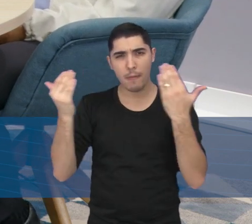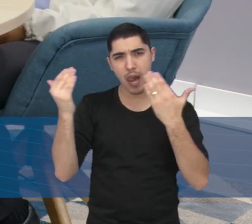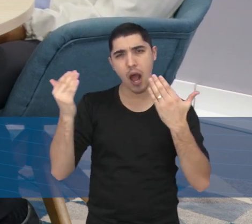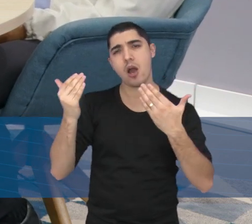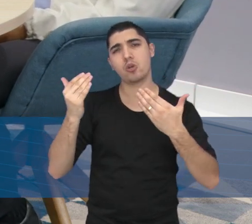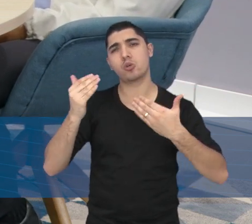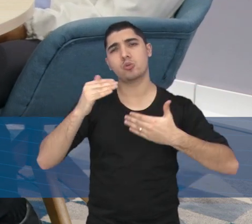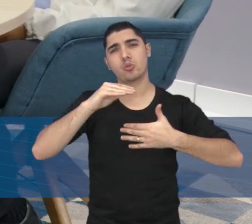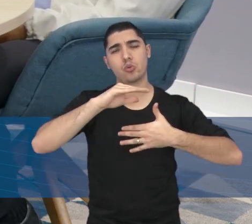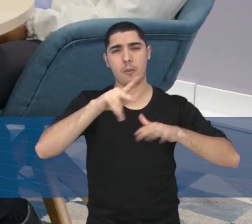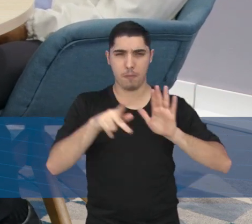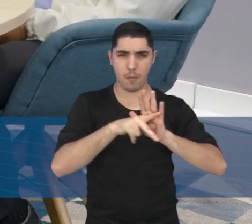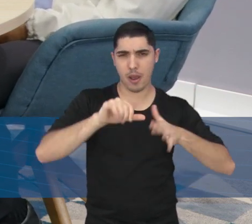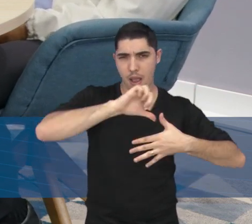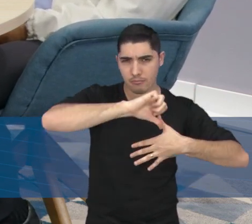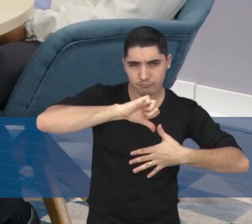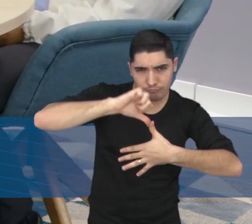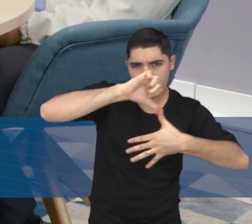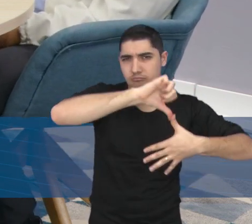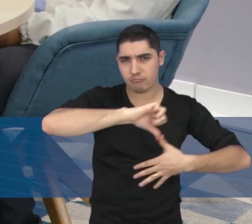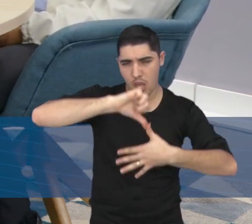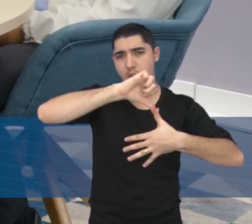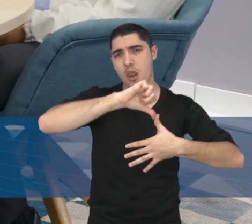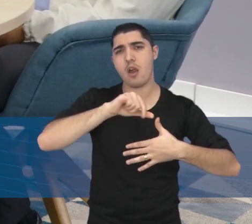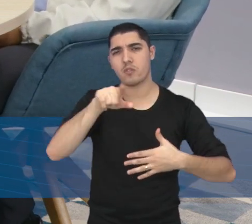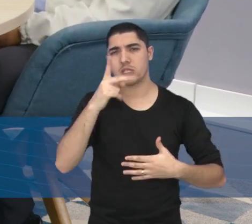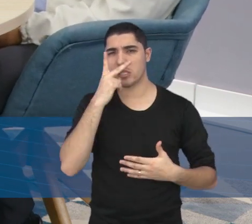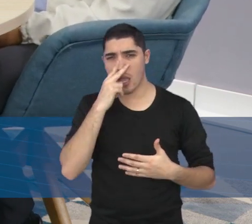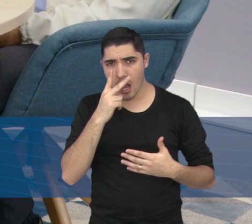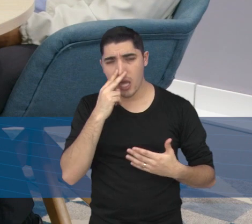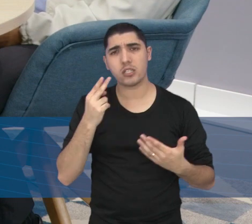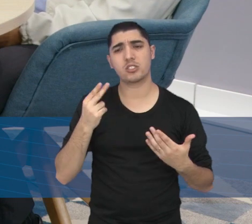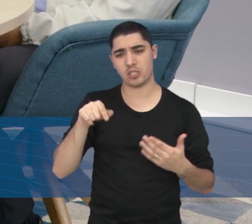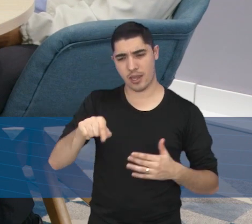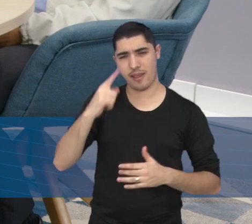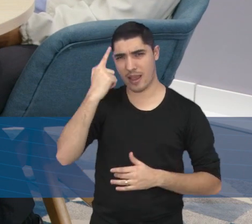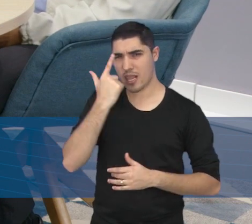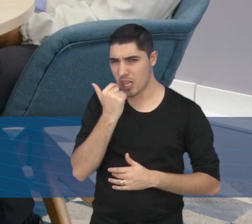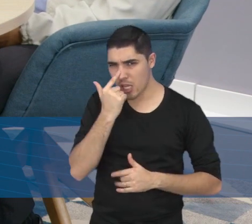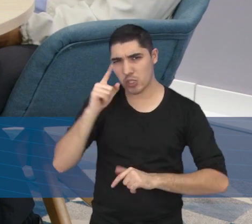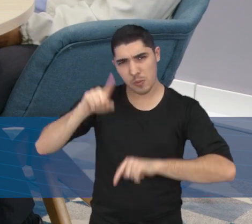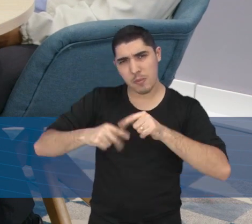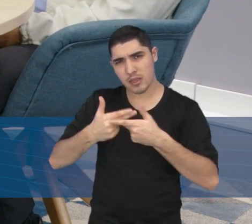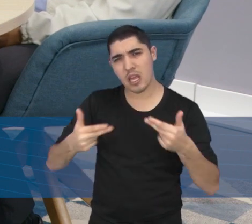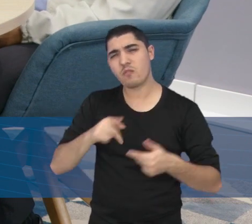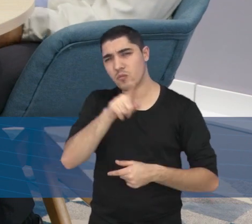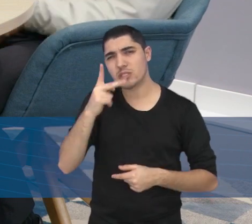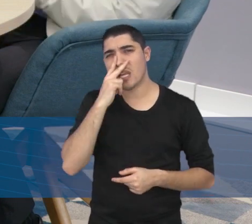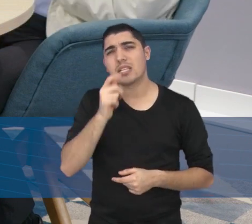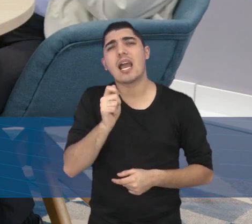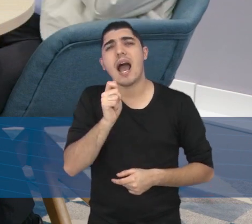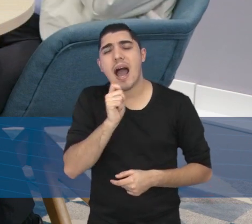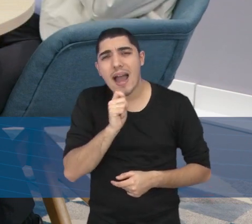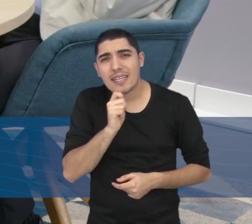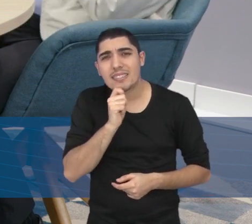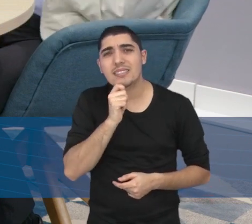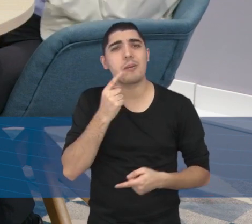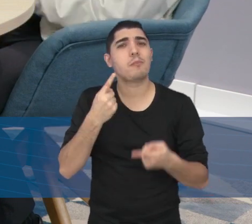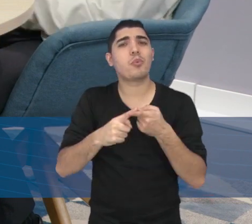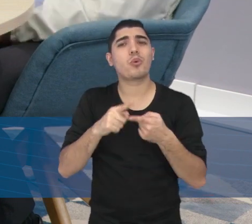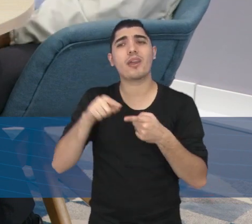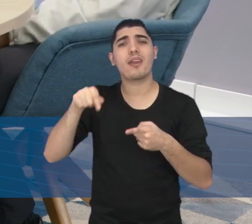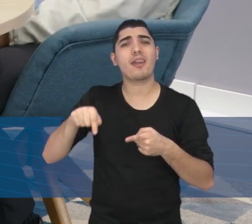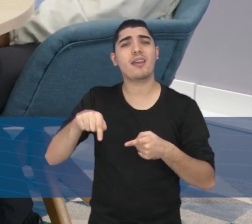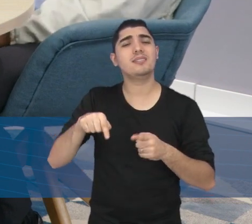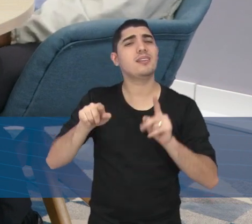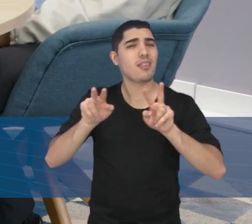Latina, da reciclagem desses resíduos, sobretudo dos lixos eletrônicos. Por que vocês acham que ainda esse tema é